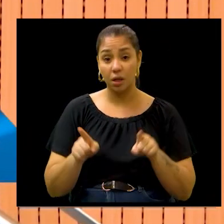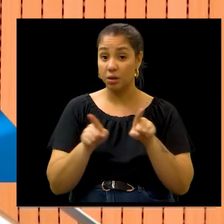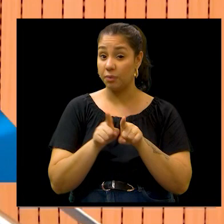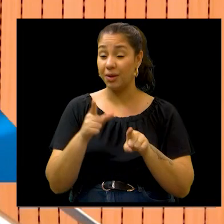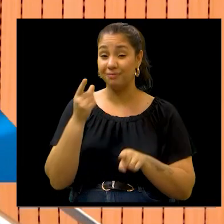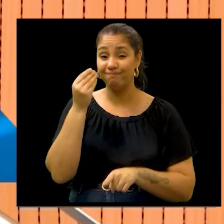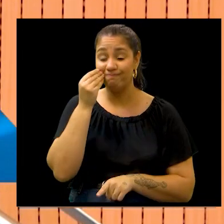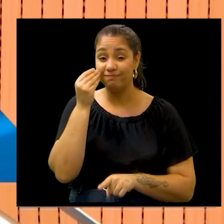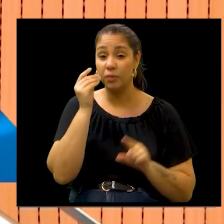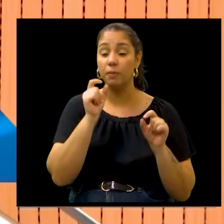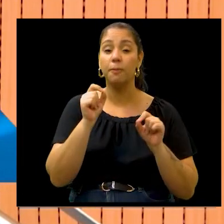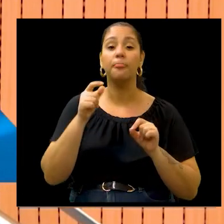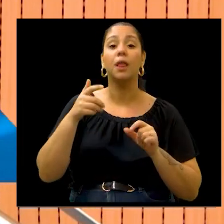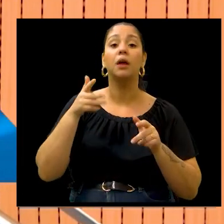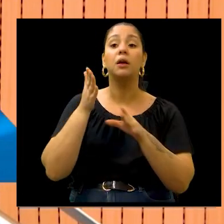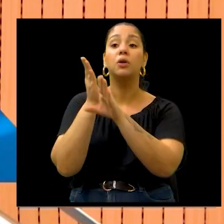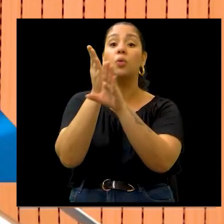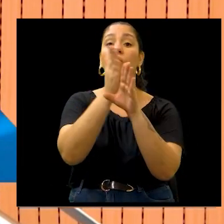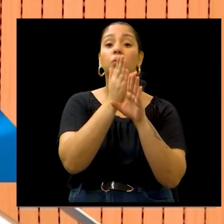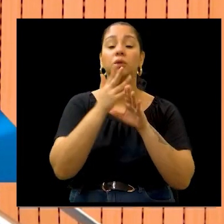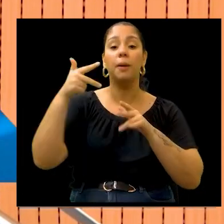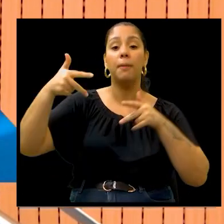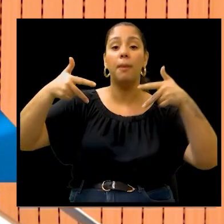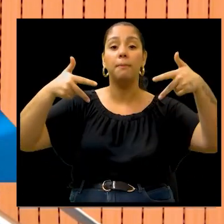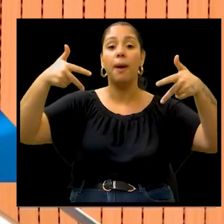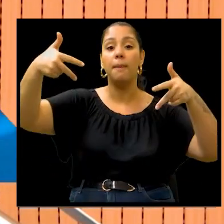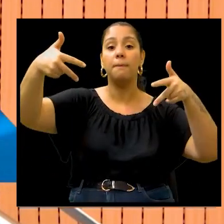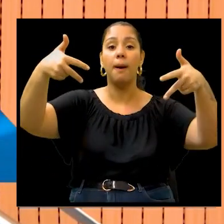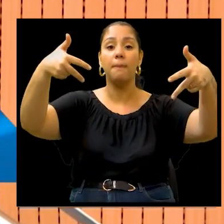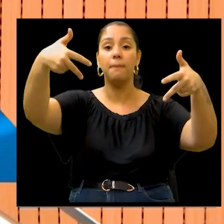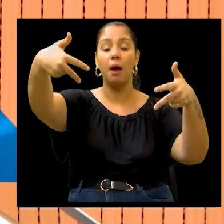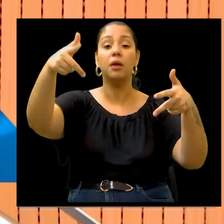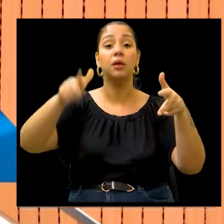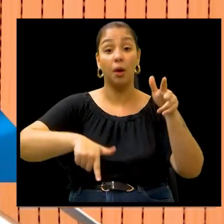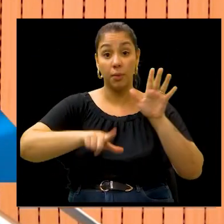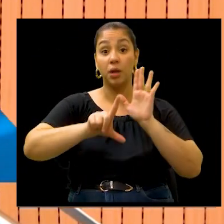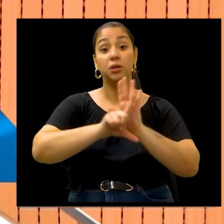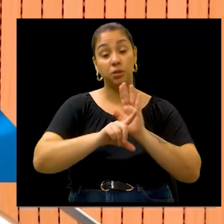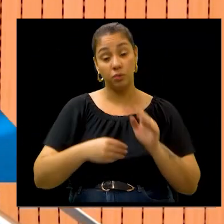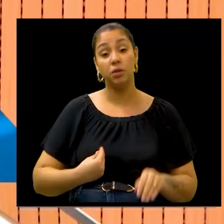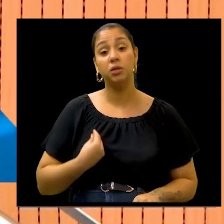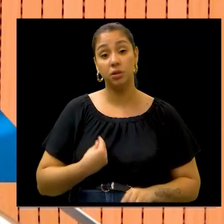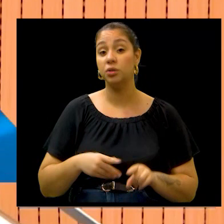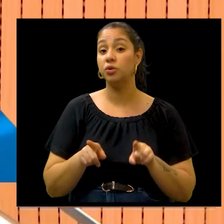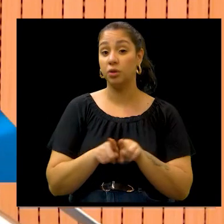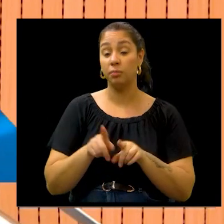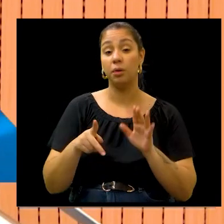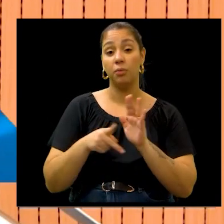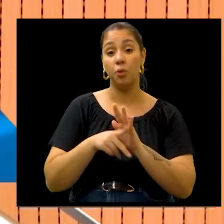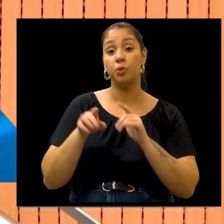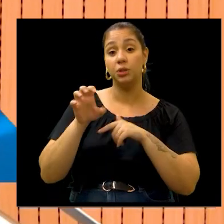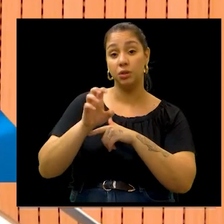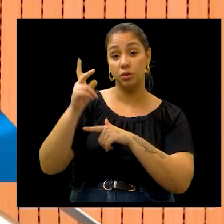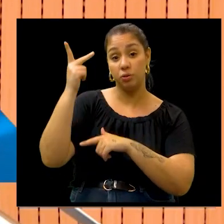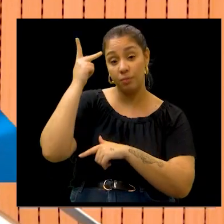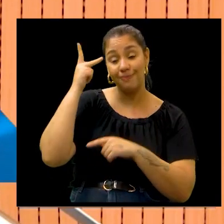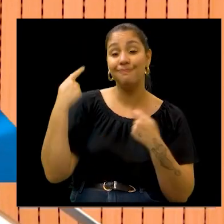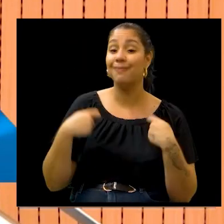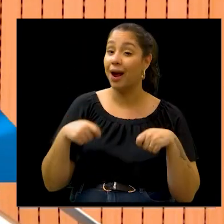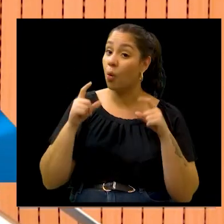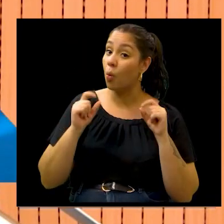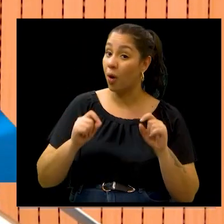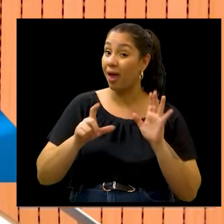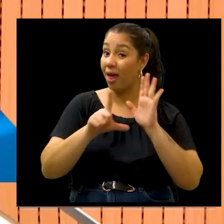Há, inclusive, uma busca agora pelas câmeras de todas as ações, que é uma legislação, inclusive,